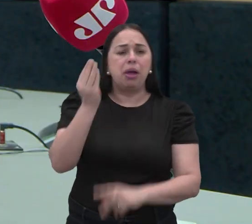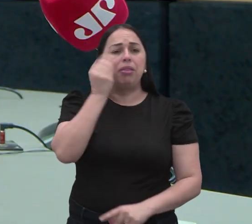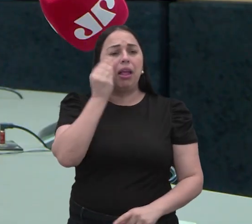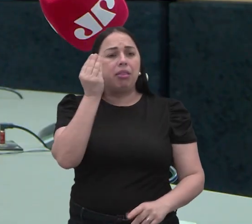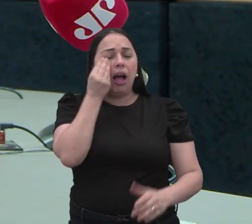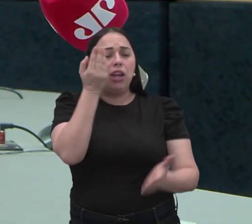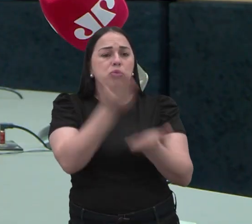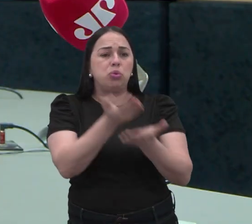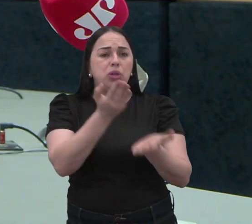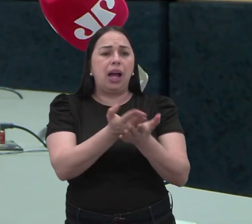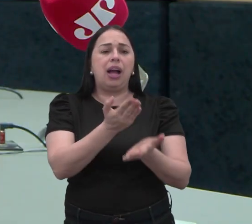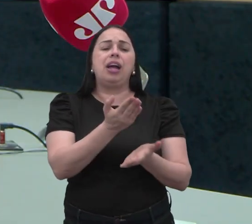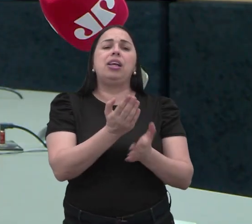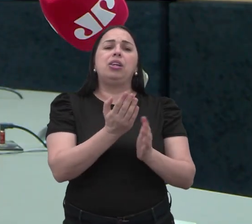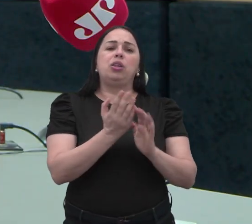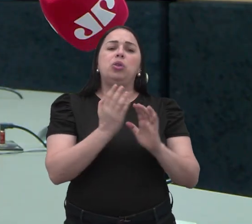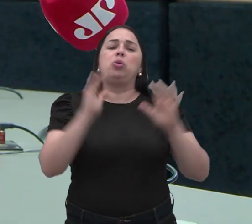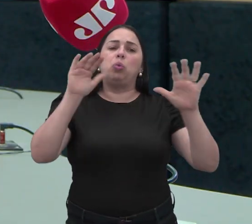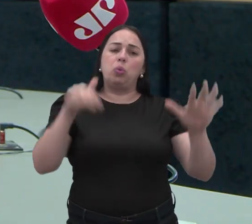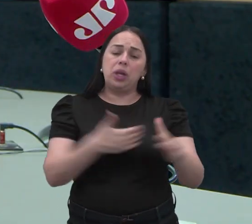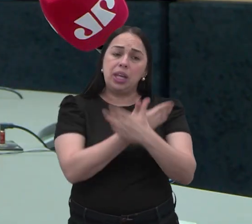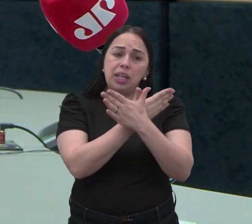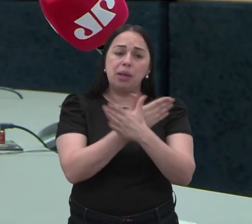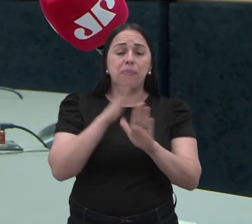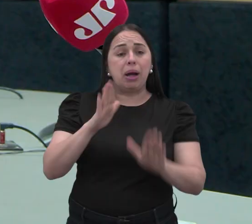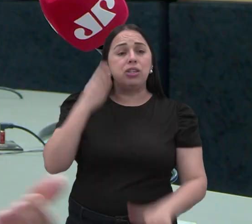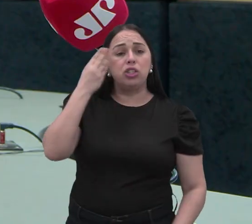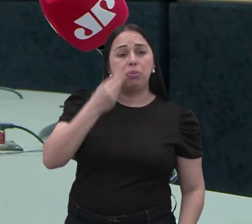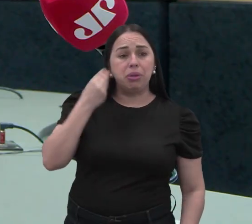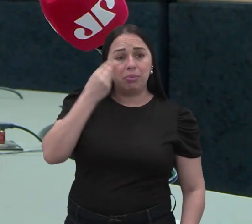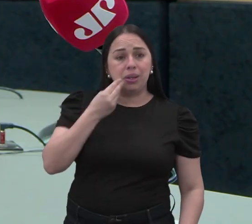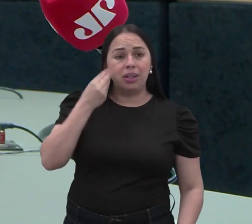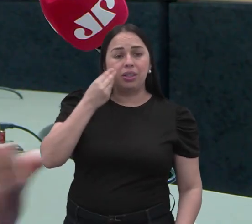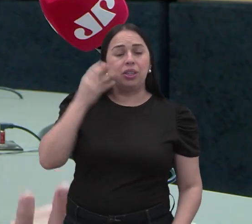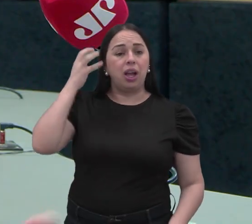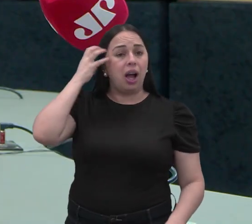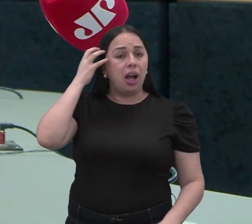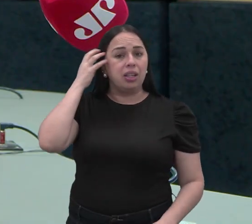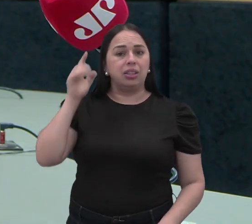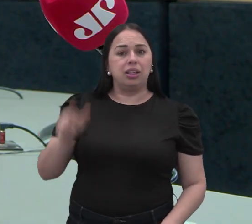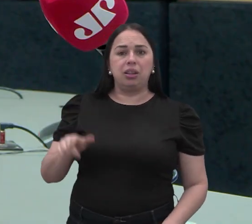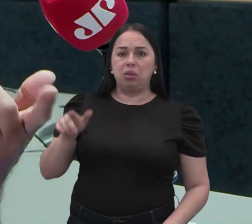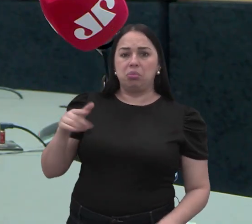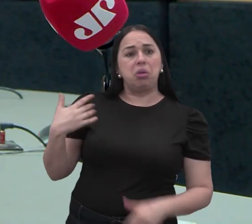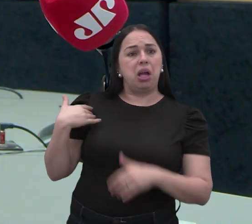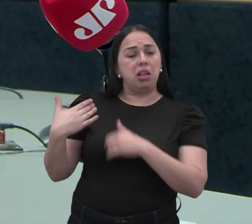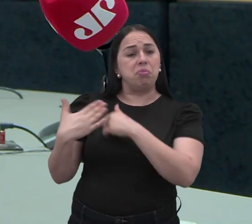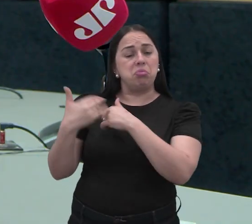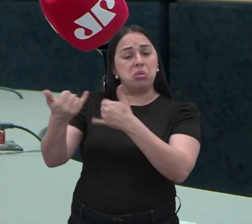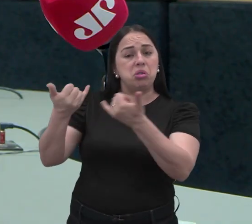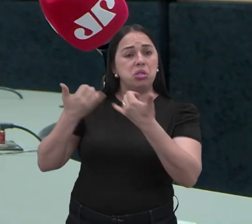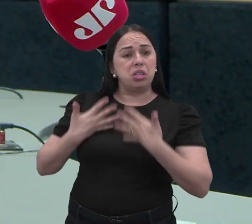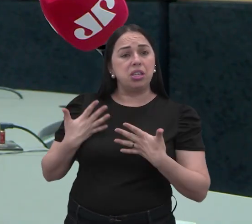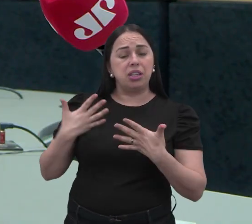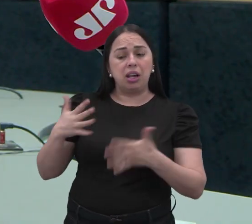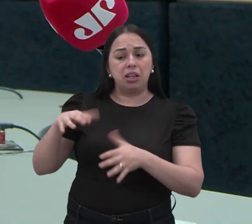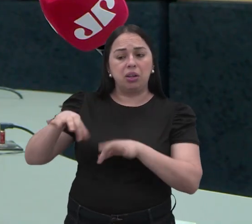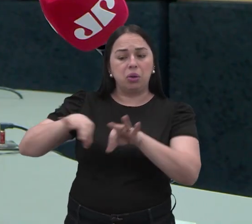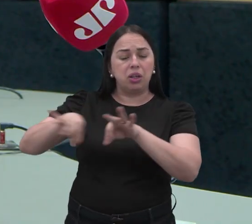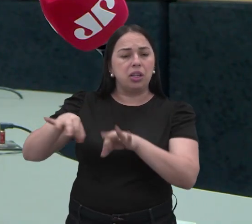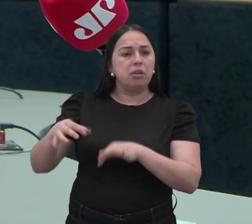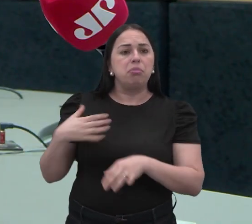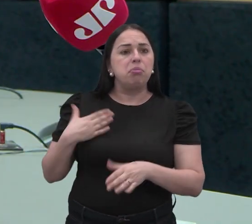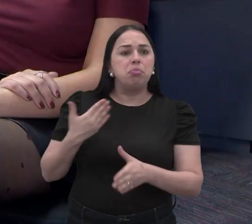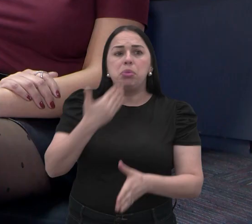ITA, engenharia eletrônica, e que eu tinha experiência de rádio. E eu lembro que lá foi o contrário, a dona Neide, que era a gente, falou: olha, a gente está precisando de um operador, você pode